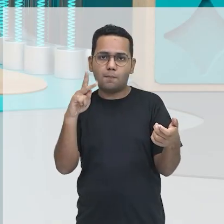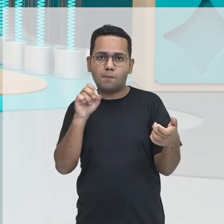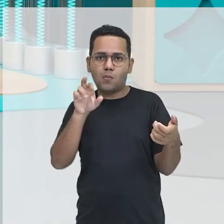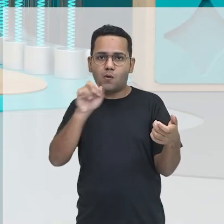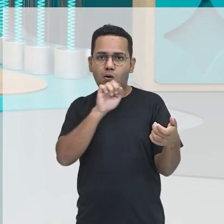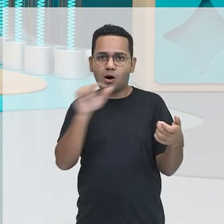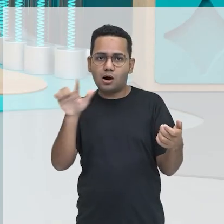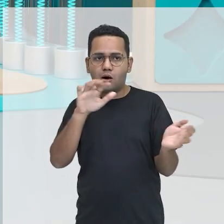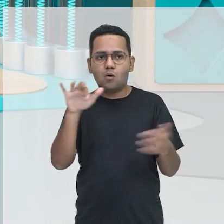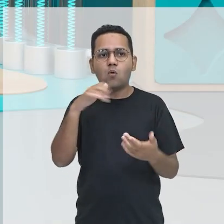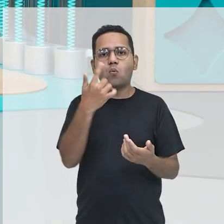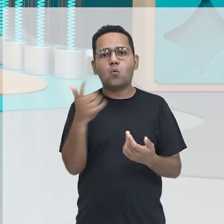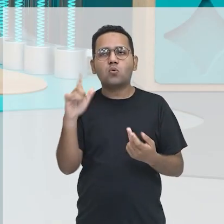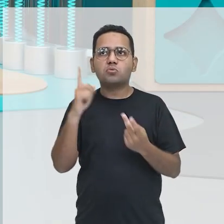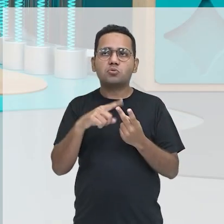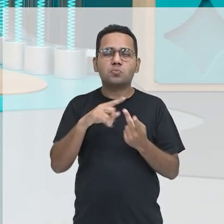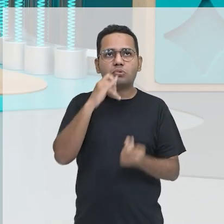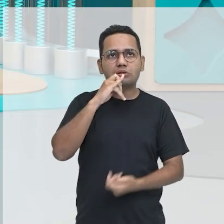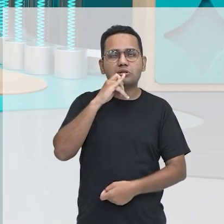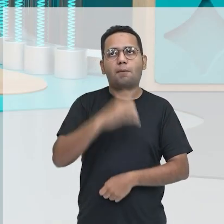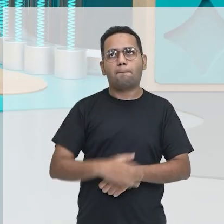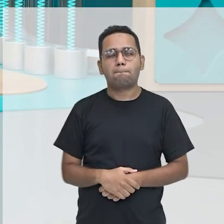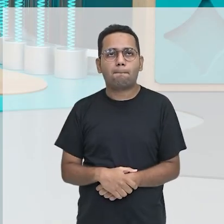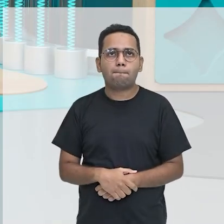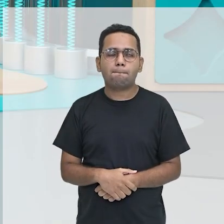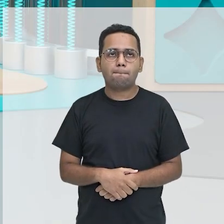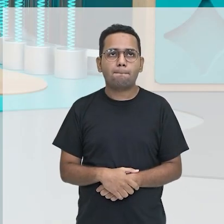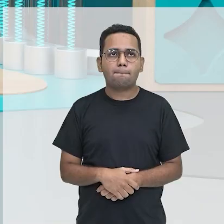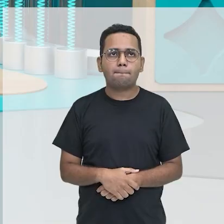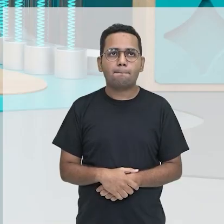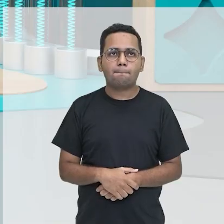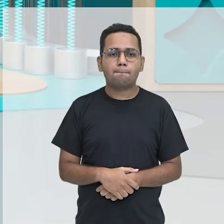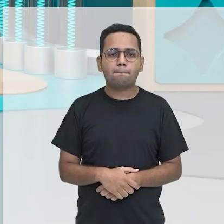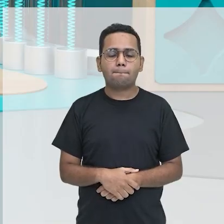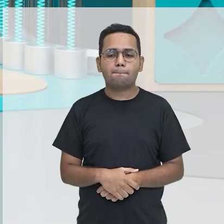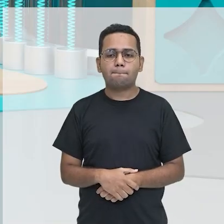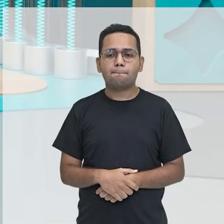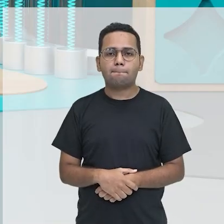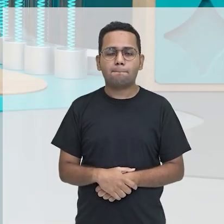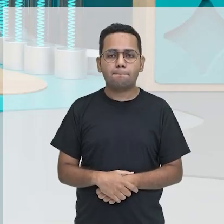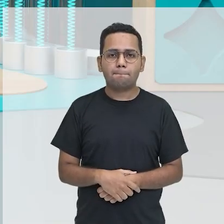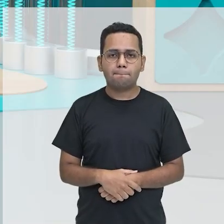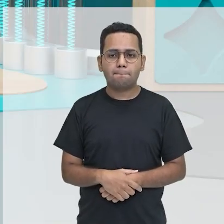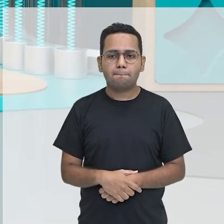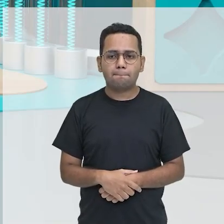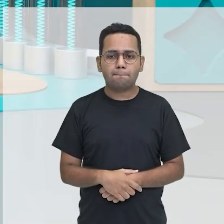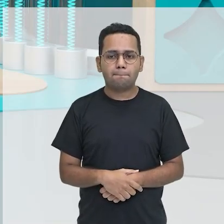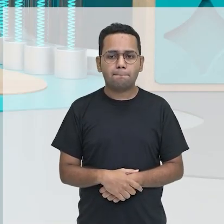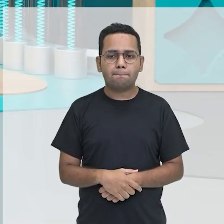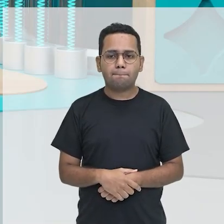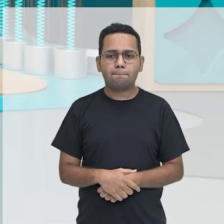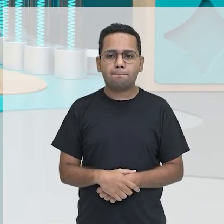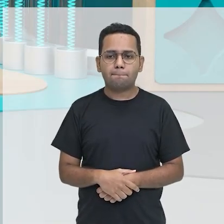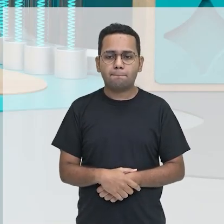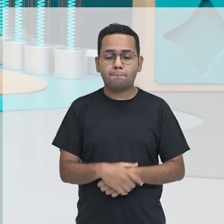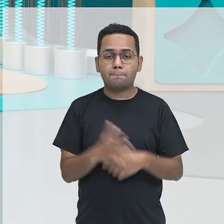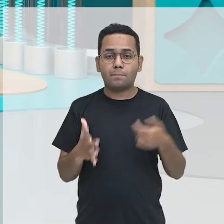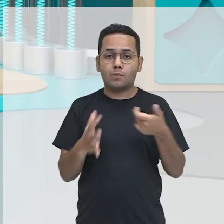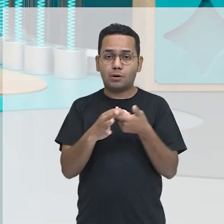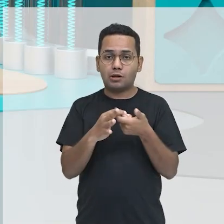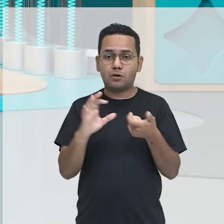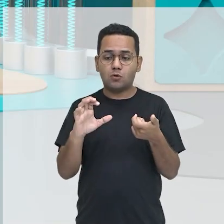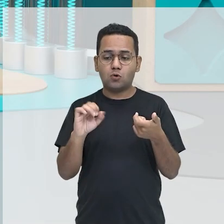for uma outra situação que eu esteja trazendo ali dentro daquele contexto, um conectivo que indica